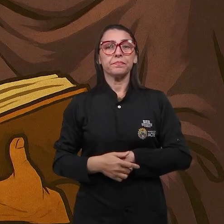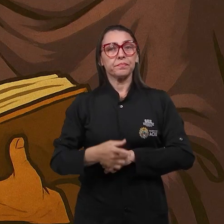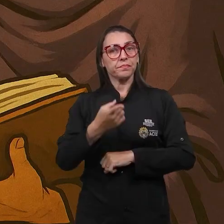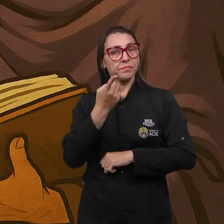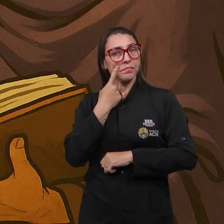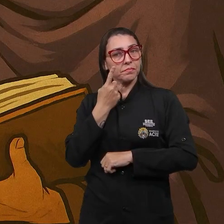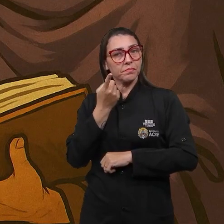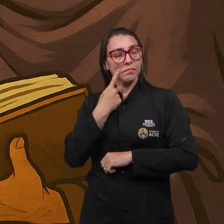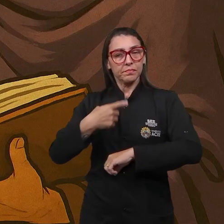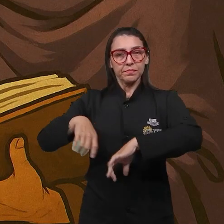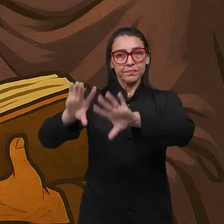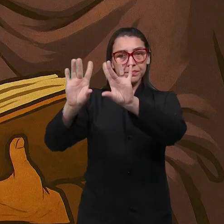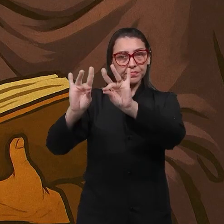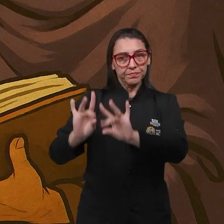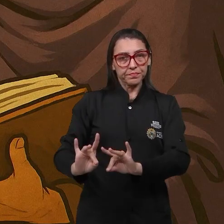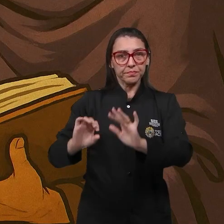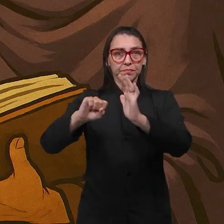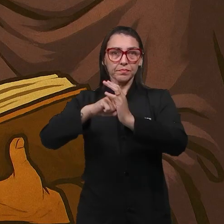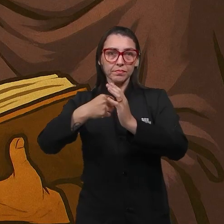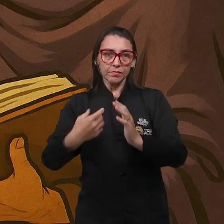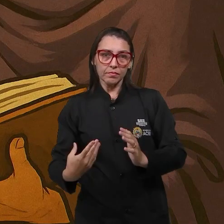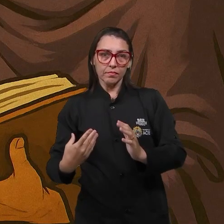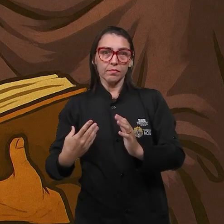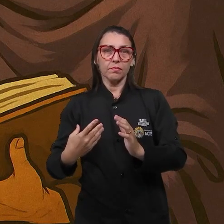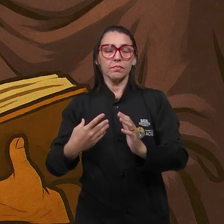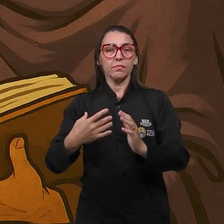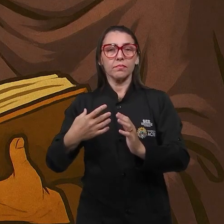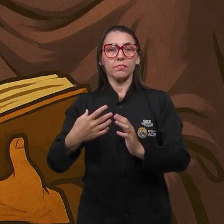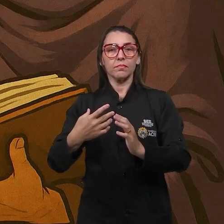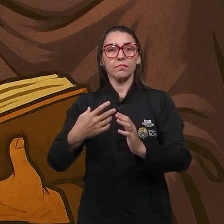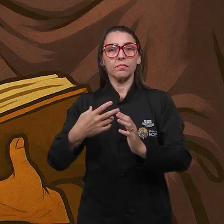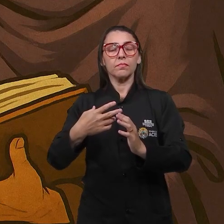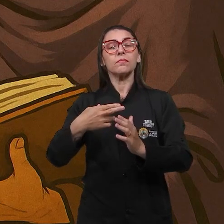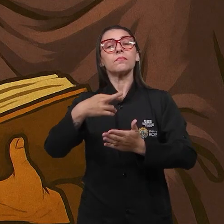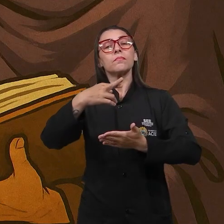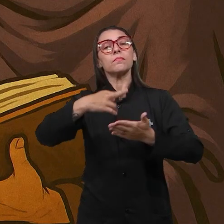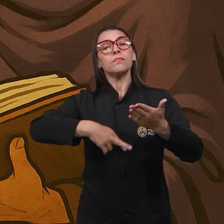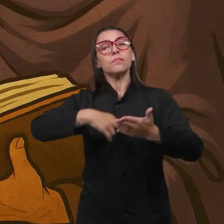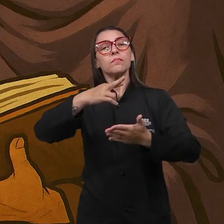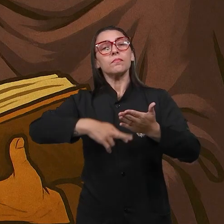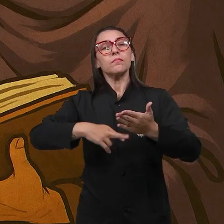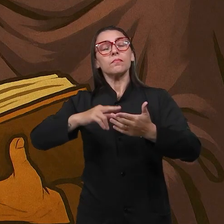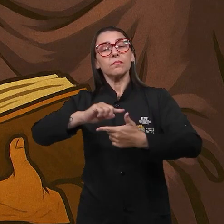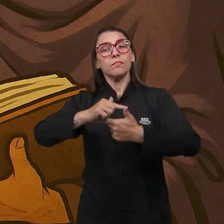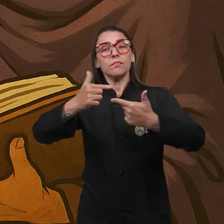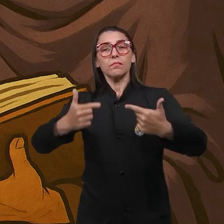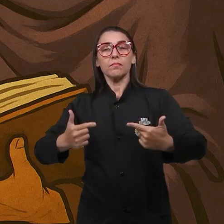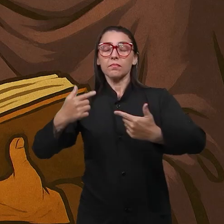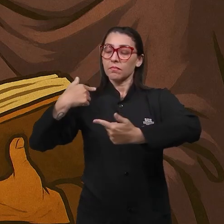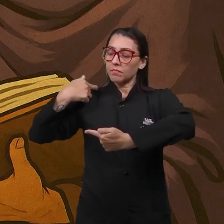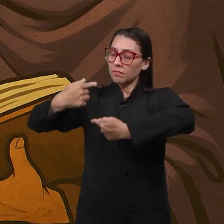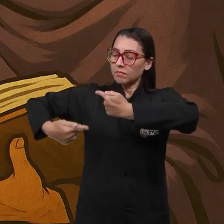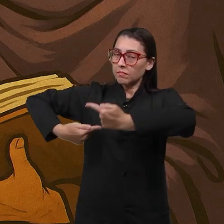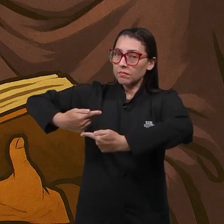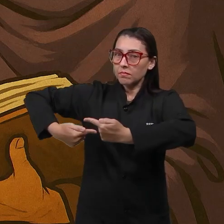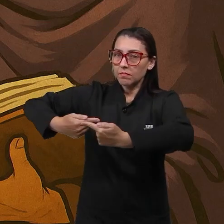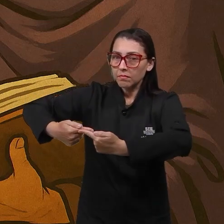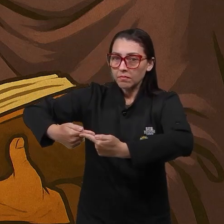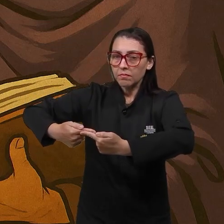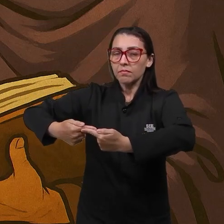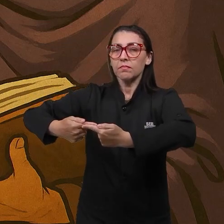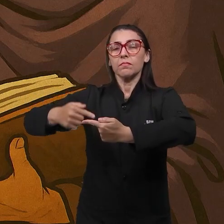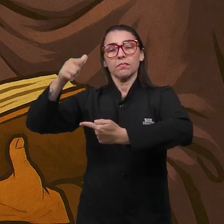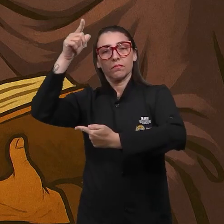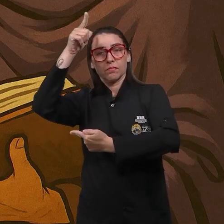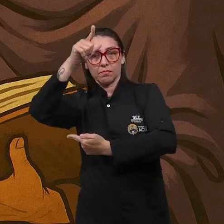aí a definição característica, um relato tradicional. O que quer dizer tradicional, galera? Que ele passa de geração em geração. Ou seja, é a